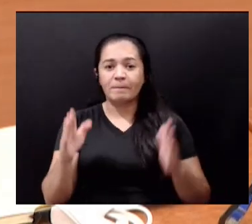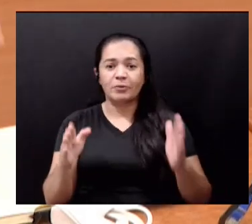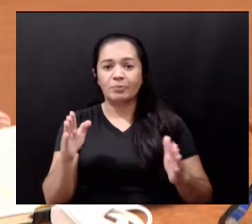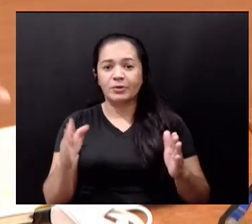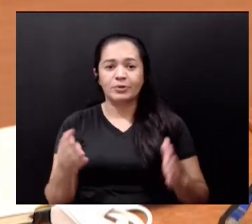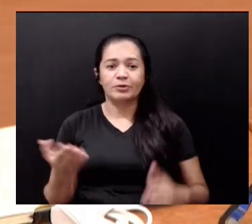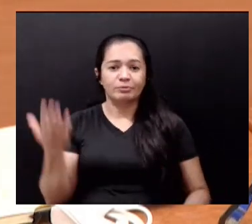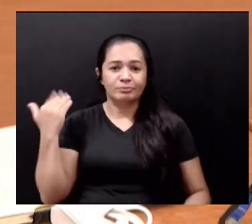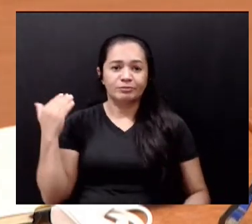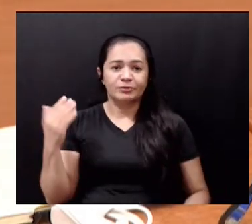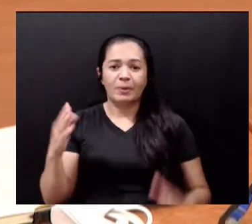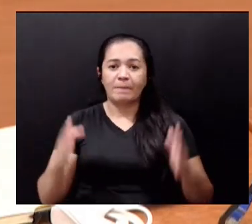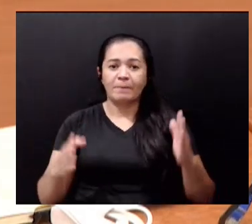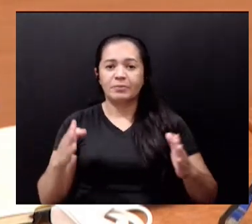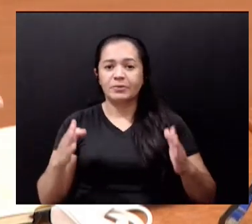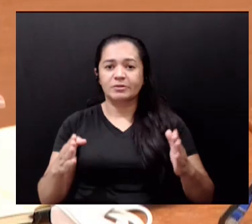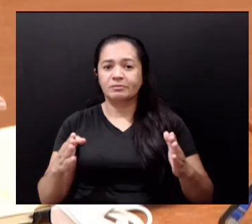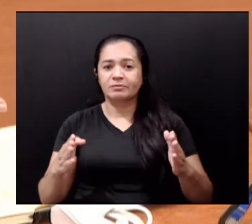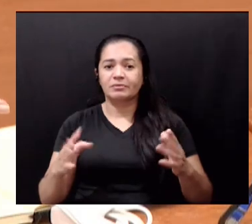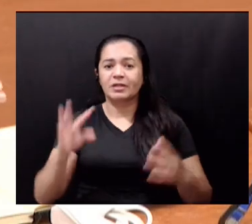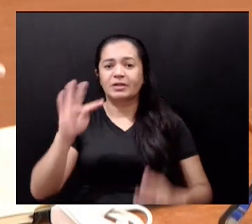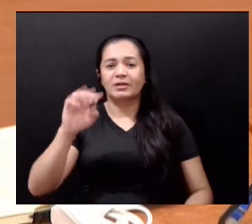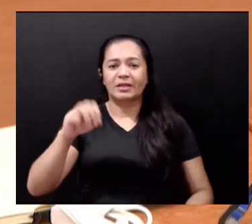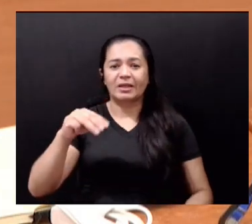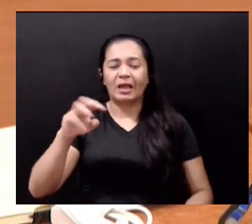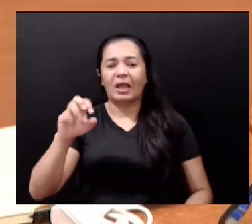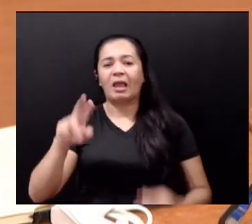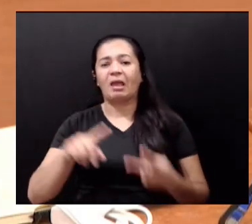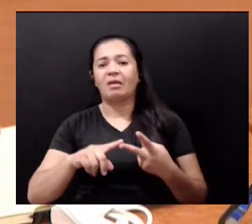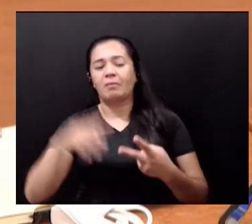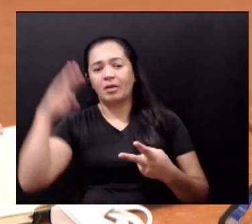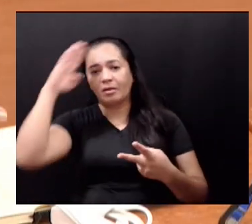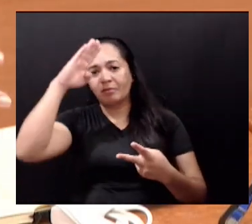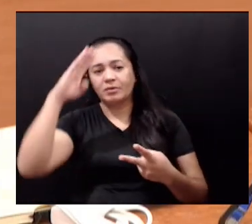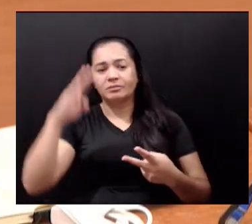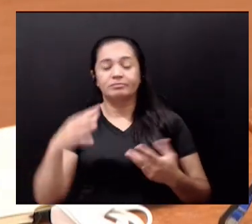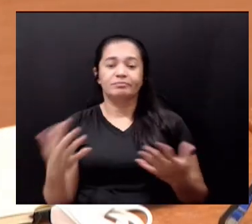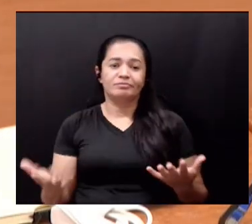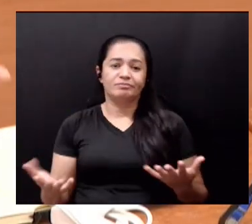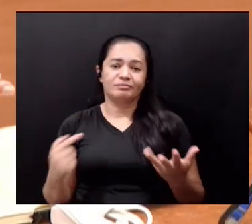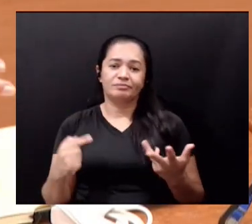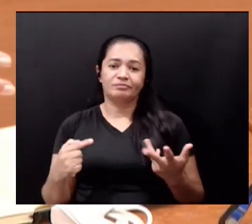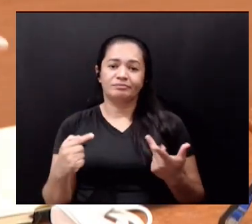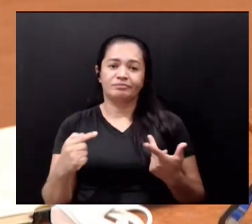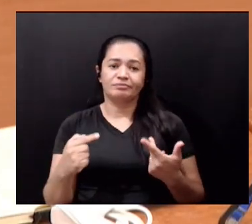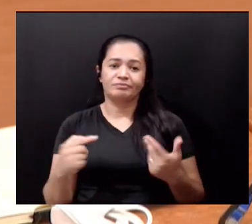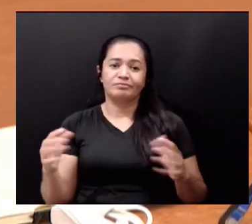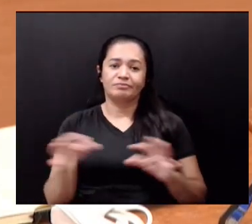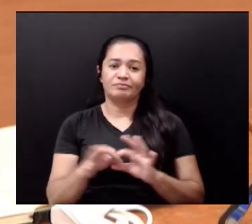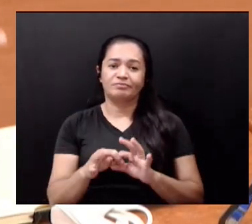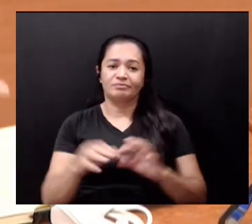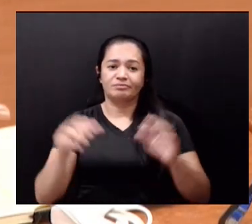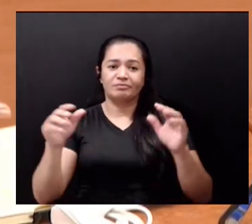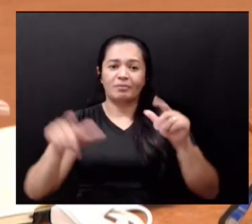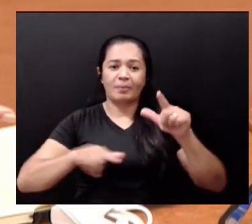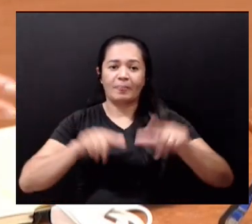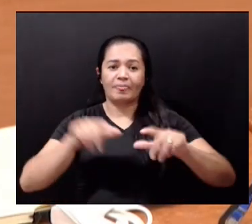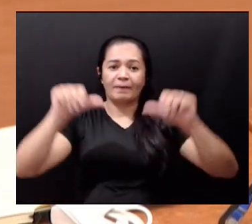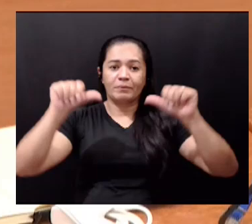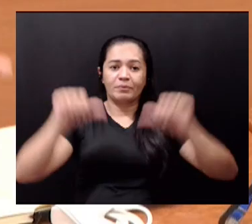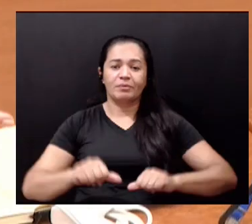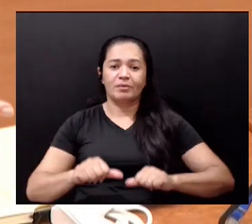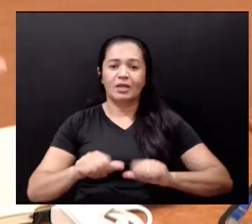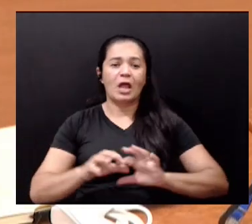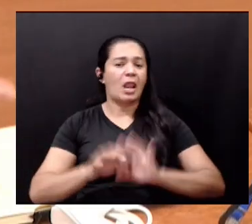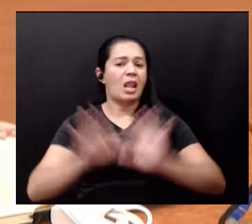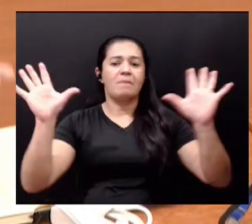governo Temer, o governo Bolsonaro, com a reforma trabalhista, que precarizou os vínculos trabalhistas, permitiu, liberou geral, né,